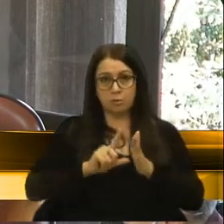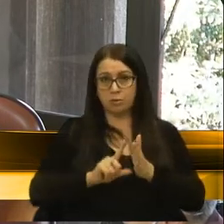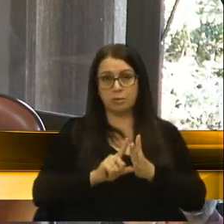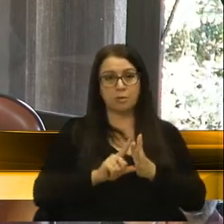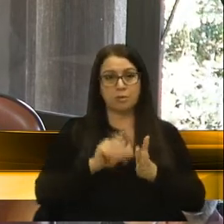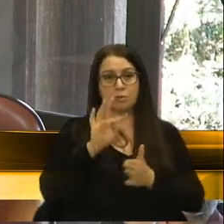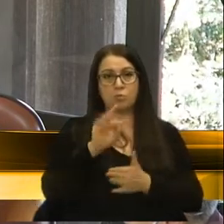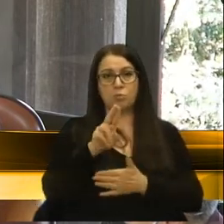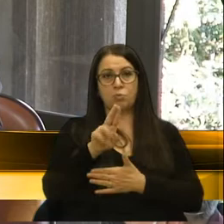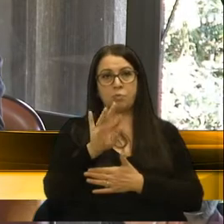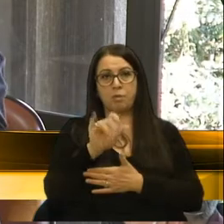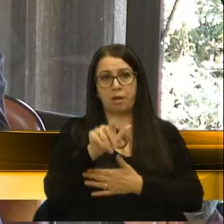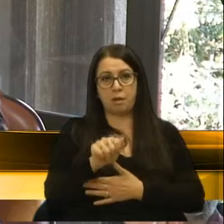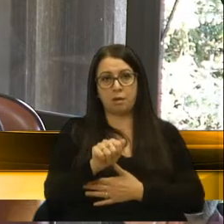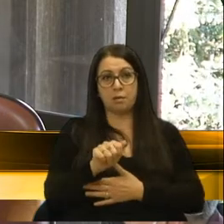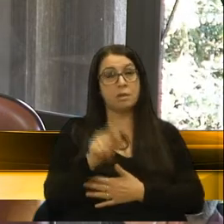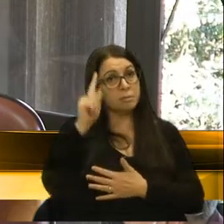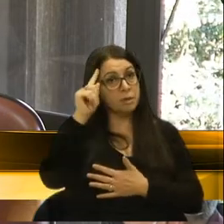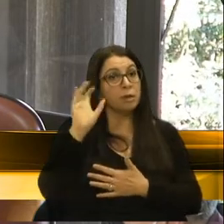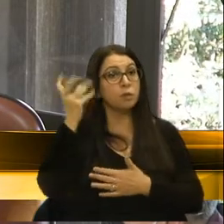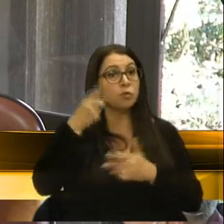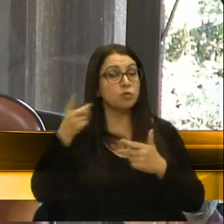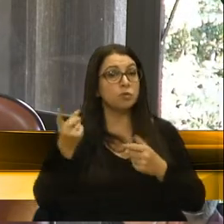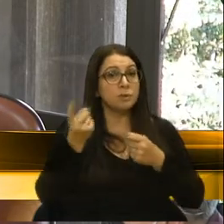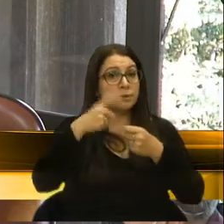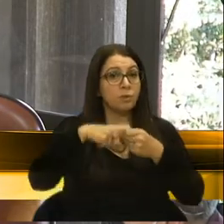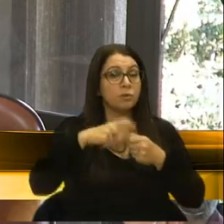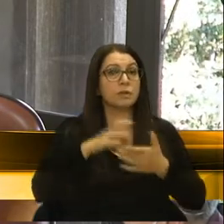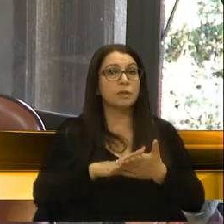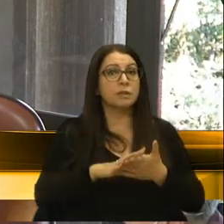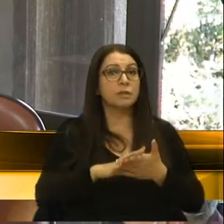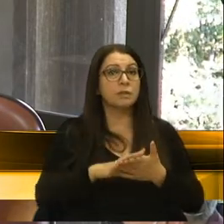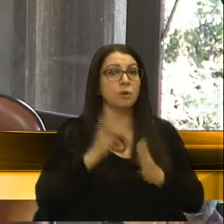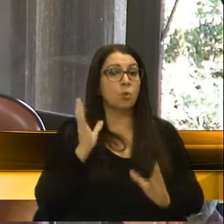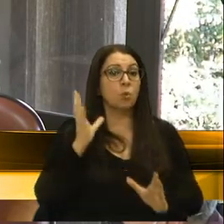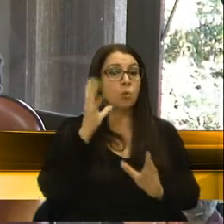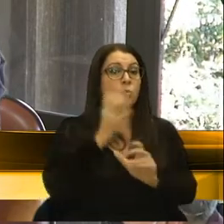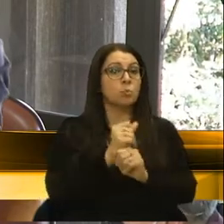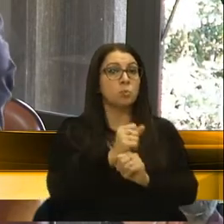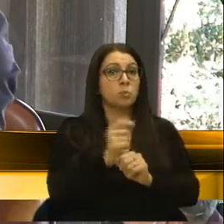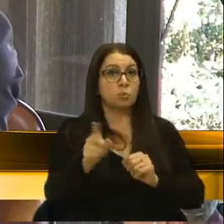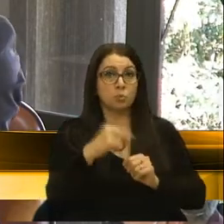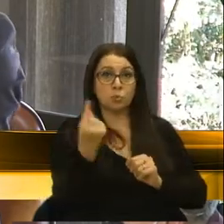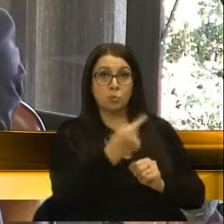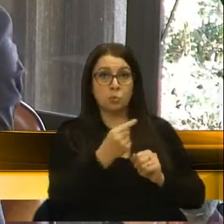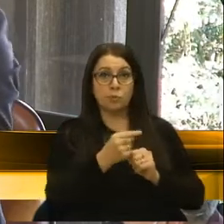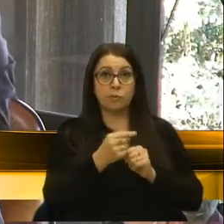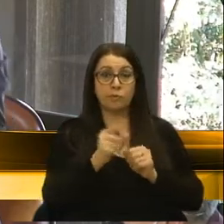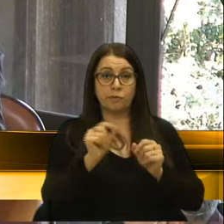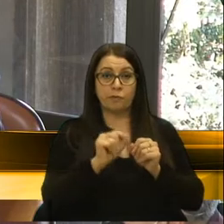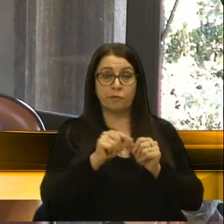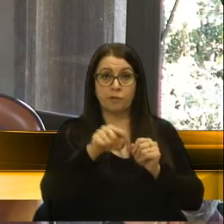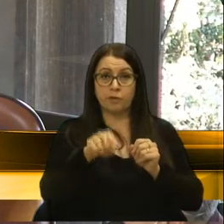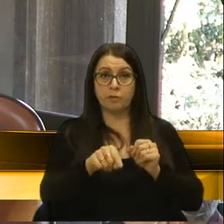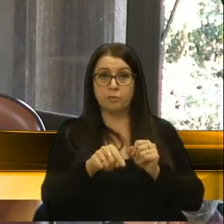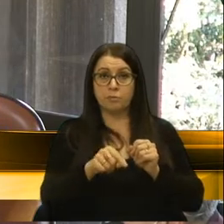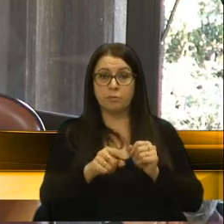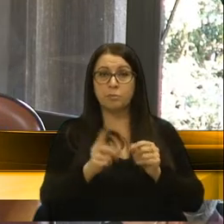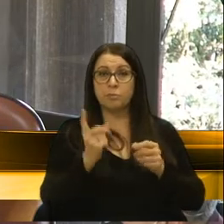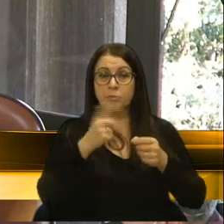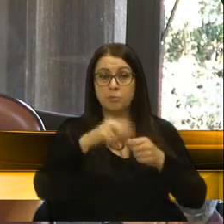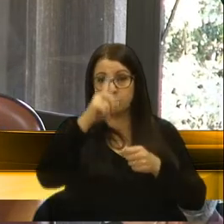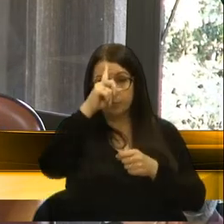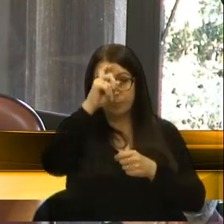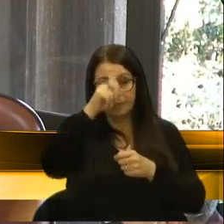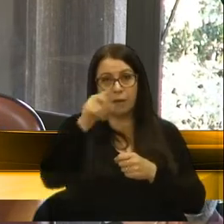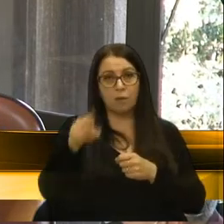tutela e decidiu, com relação a esse convênio, concluiu que o instrumento celebrado pelo município de Cachoeira com o Hospital